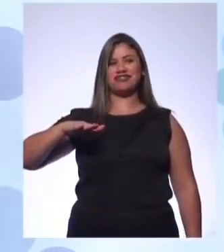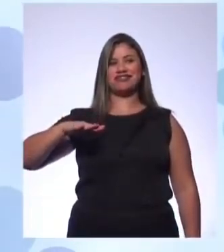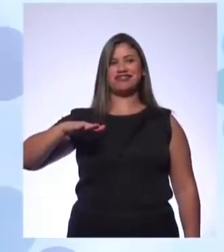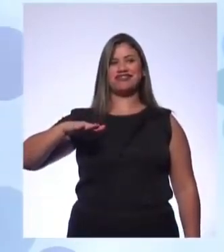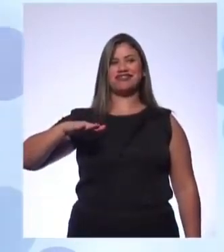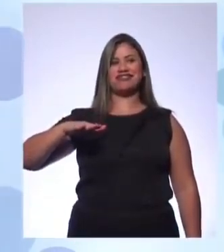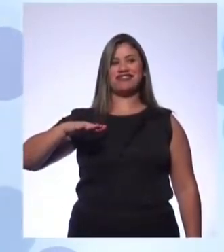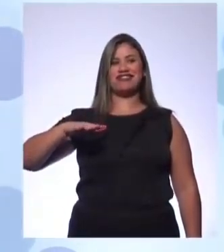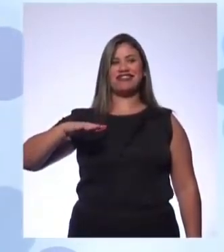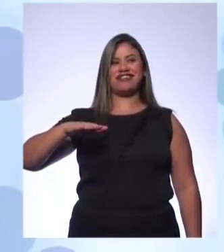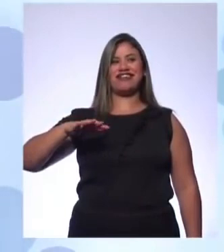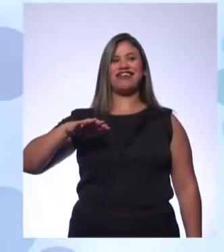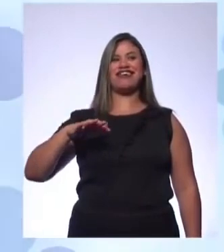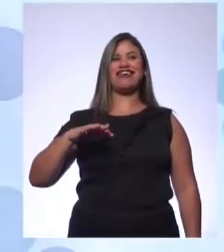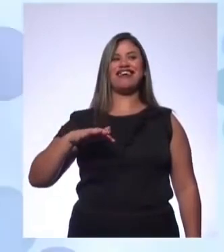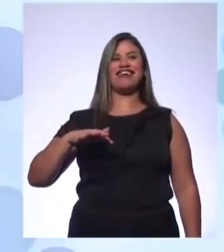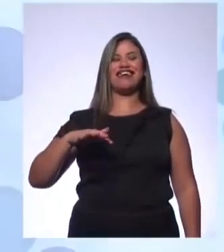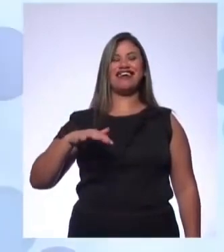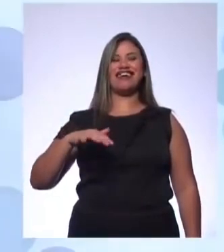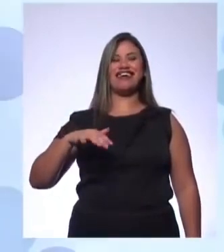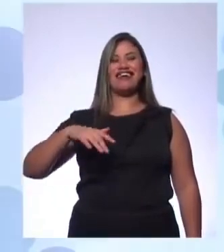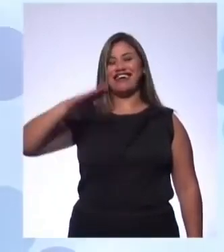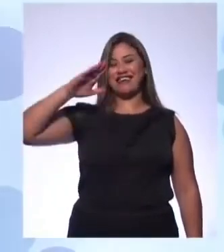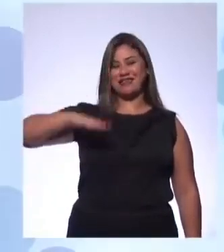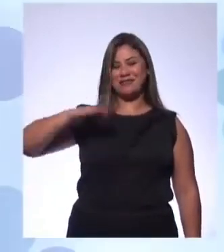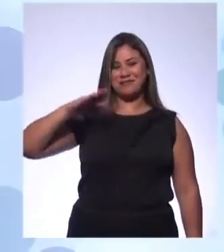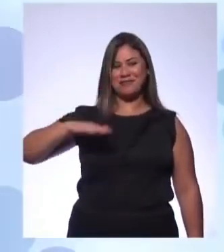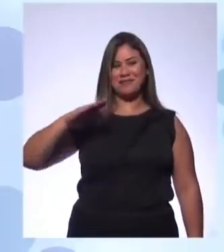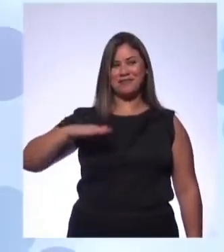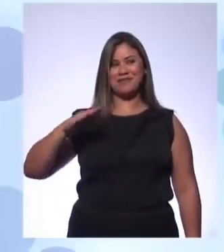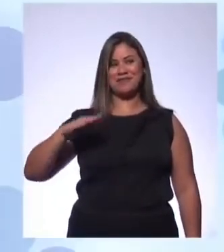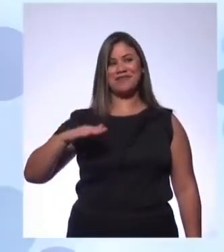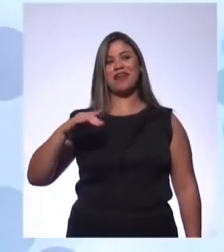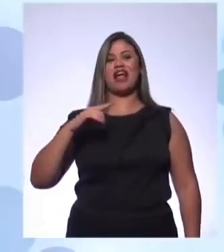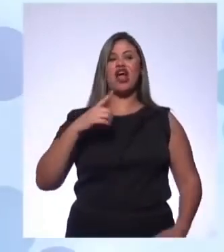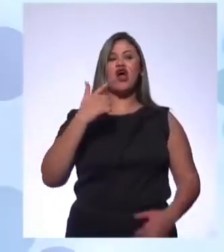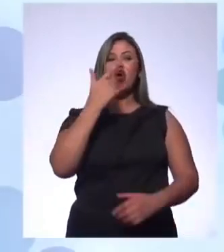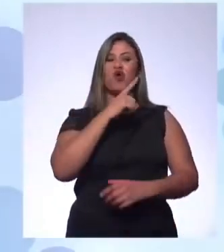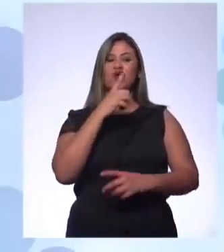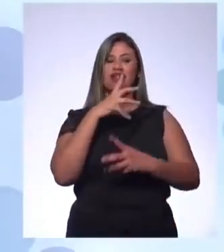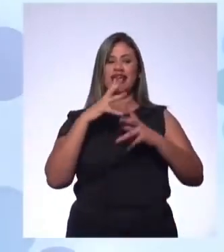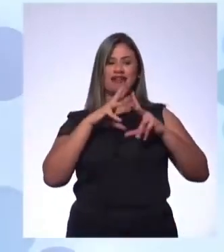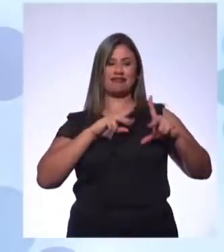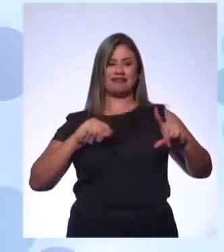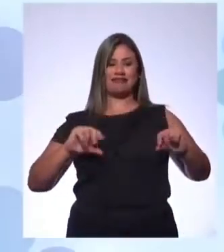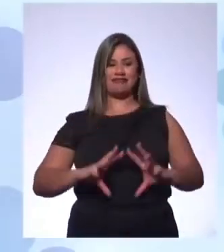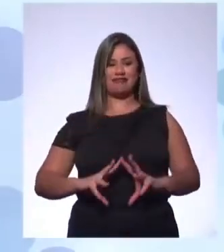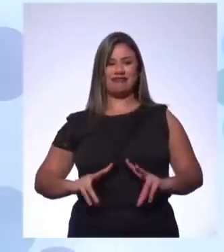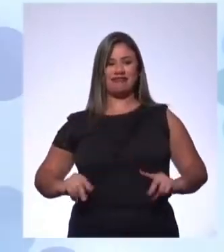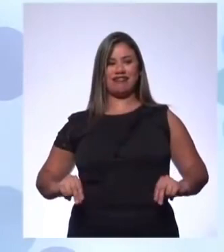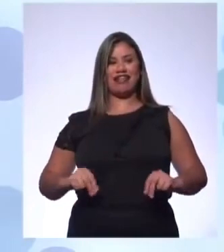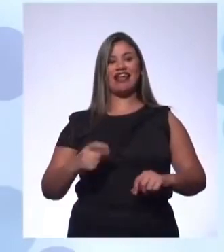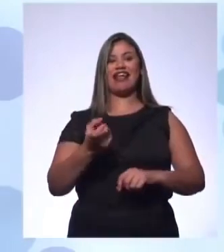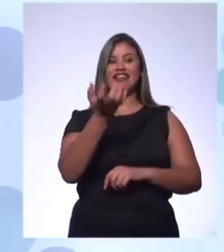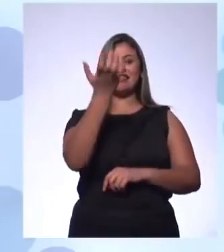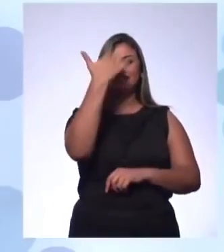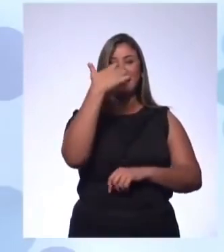olhar mesmo na tela. Vamos lá então. Baixinho. Tem o poder de curar-se. Possui ossos